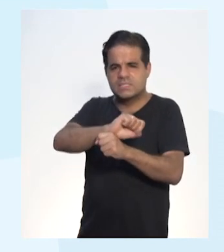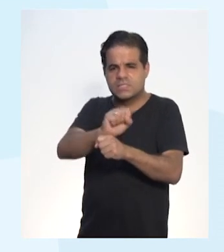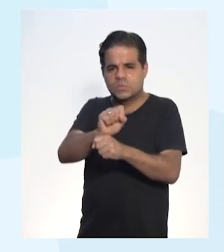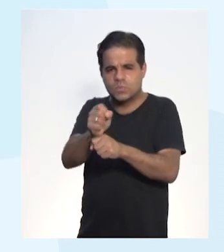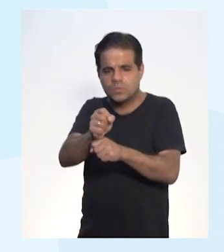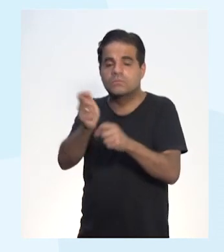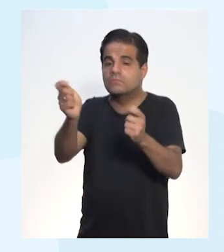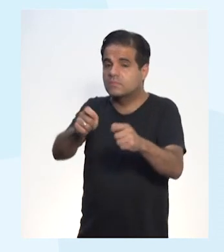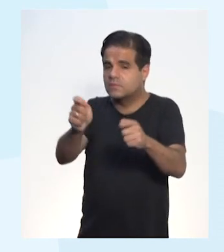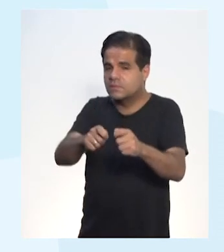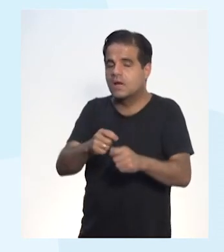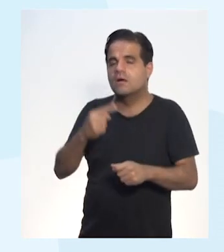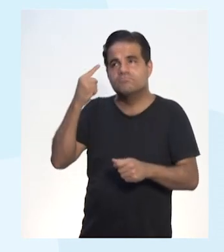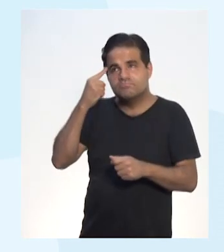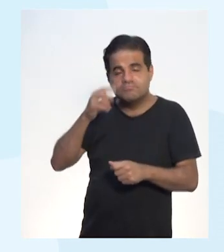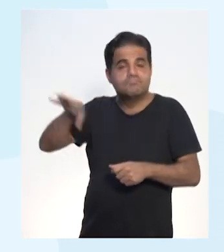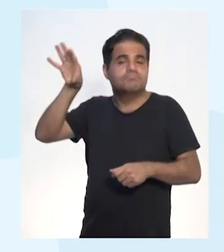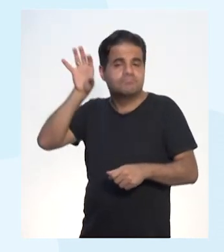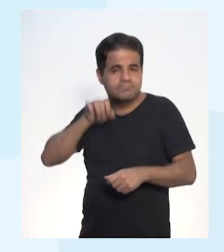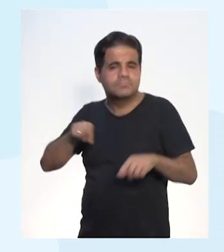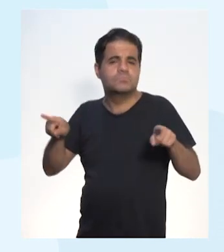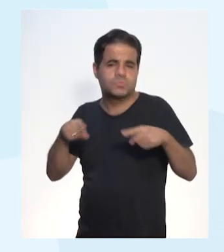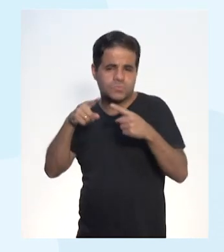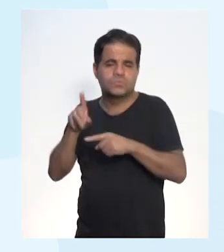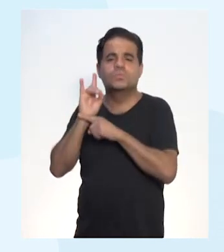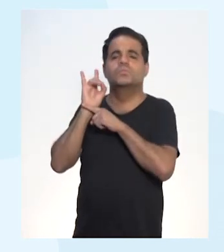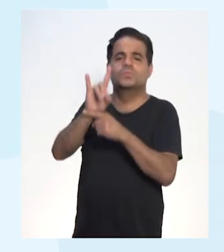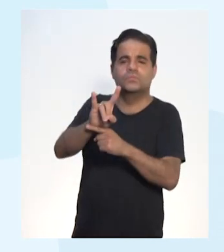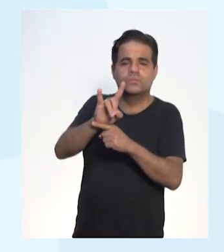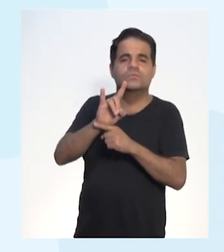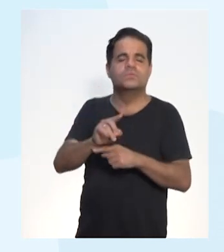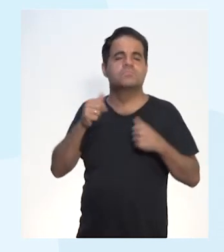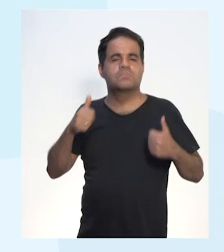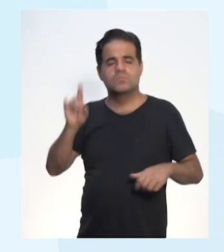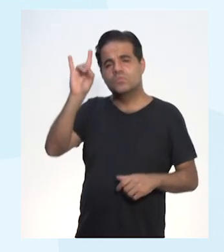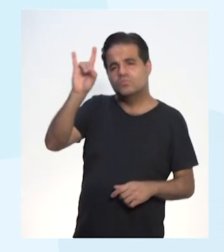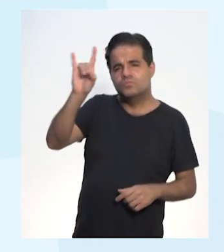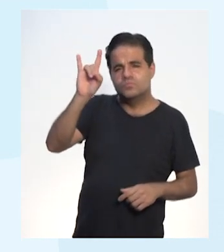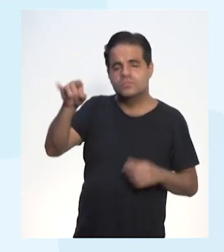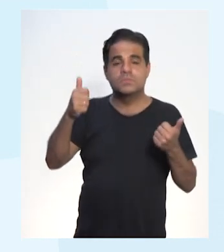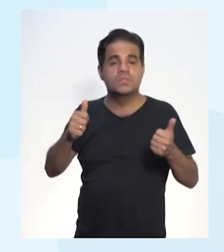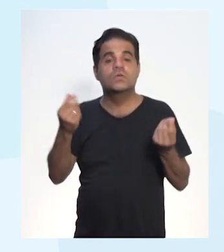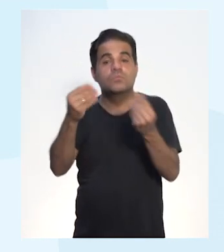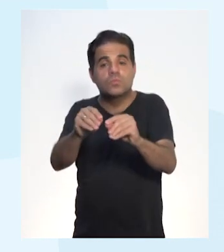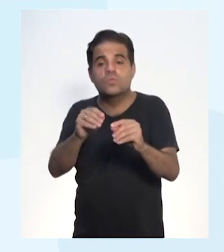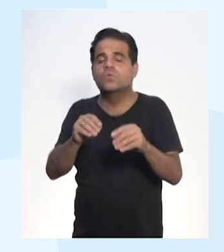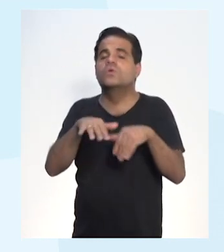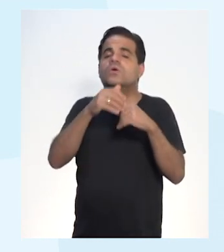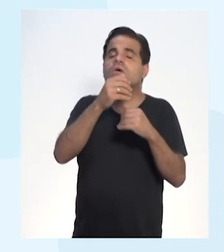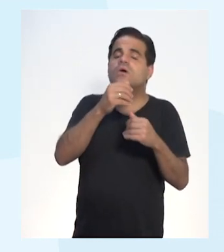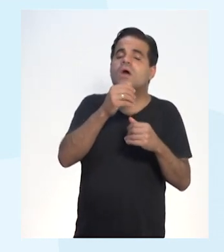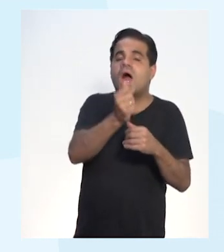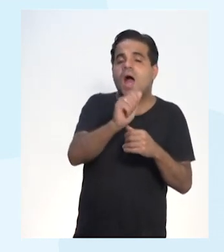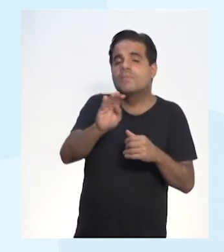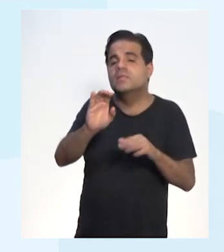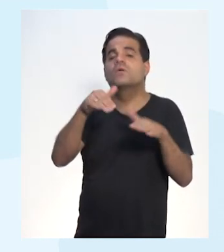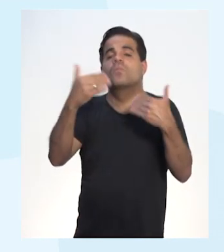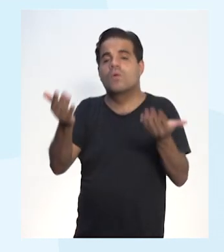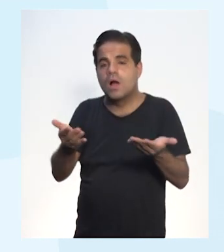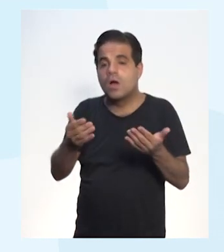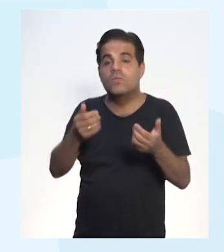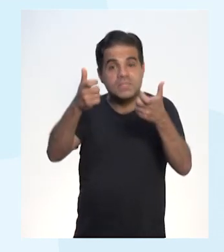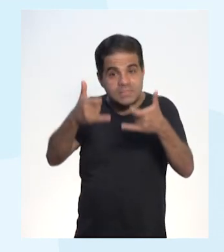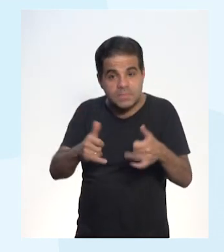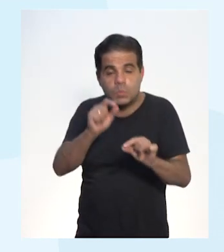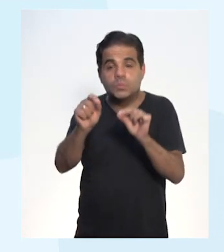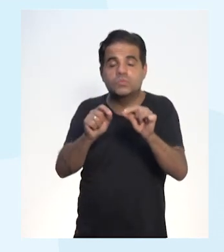90 segundos, isso. Enquanto a gente escuta um rock bom, quem é que vai encher primeiro, A, B ou C? E coloca o motivo, por que você acha que é o A, ou B ou C? Isso,